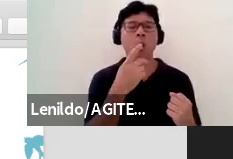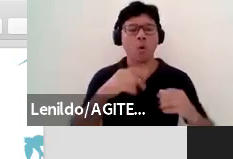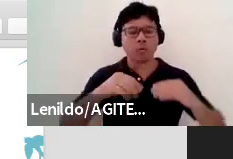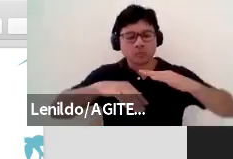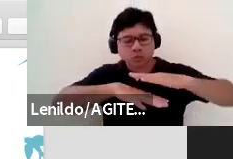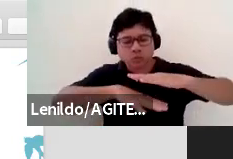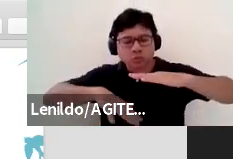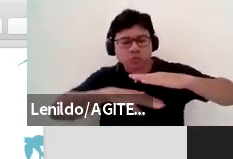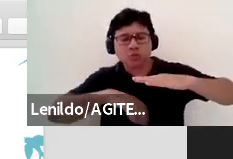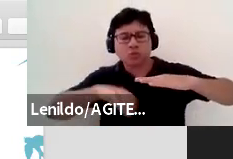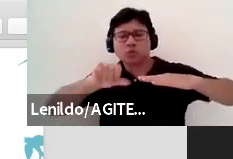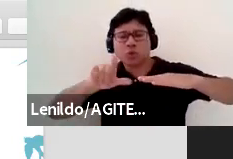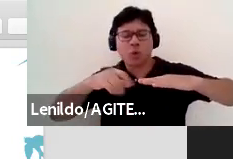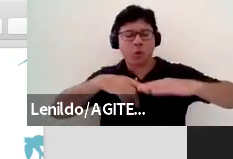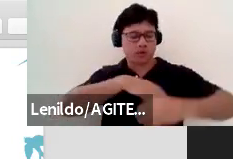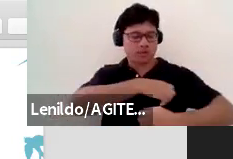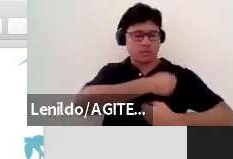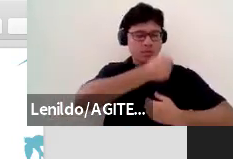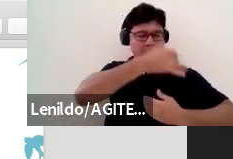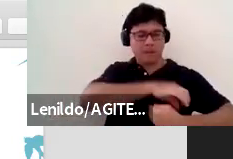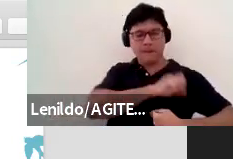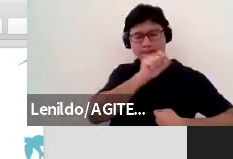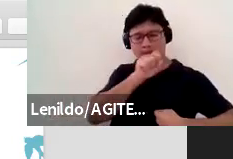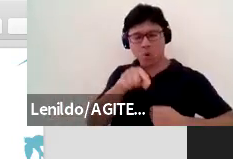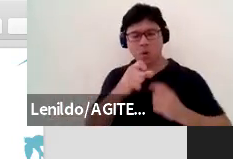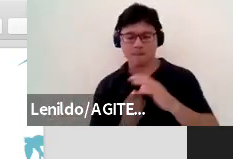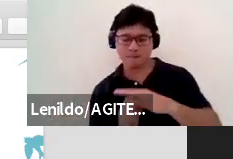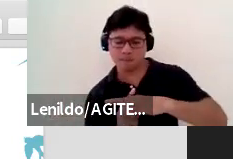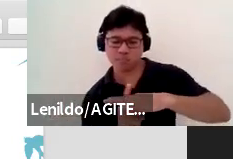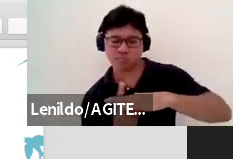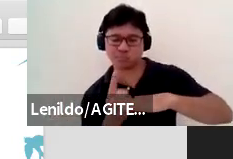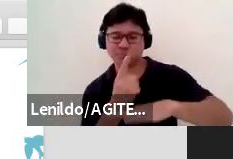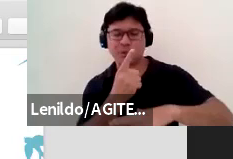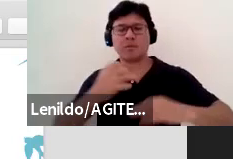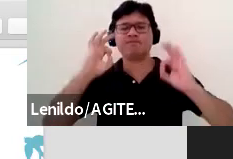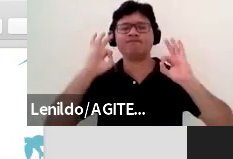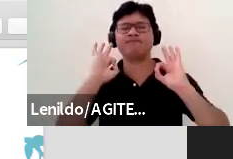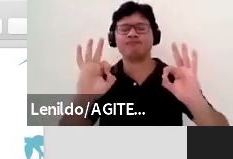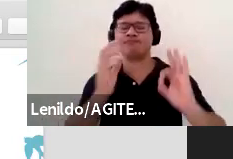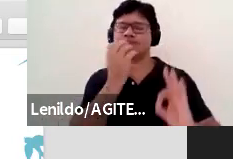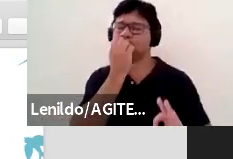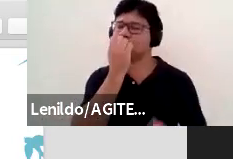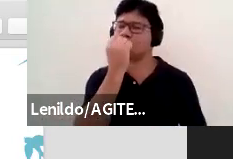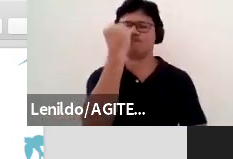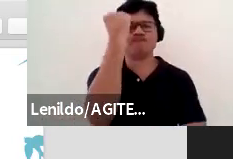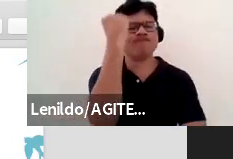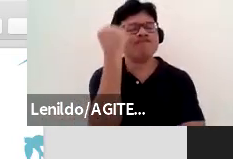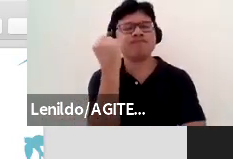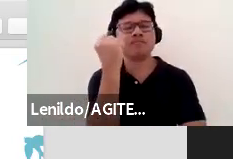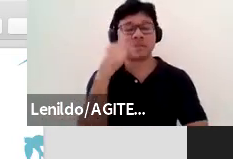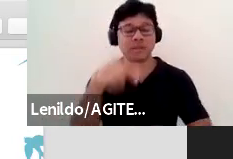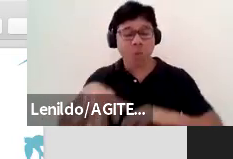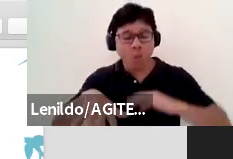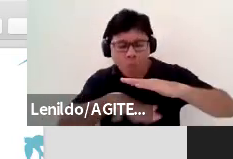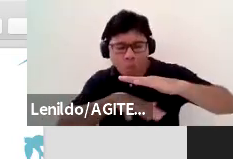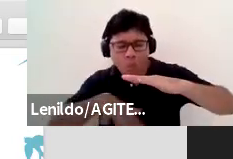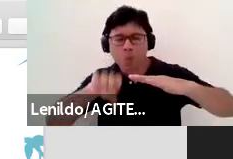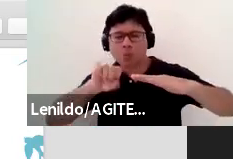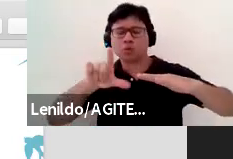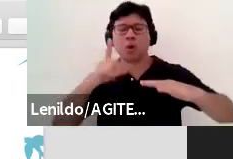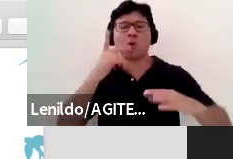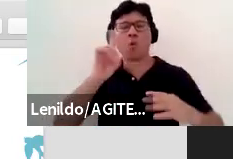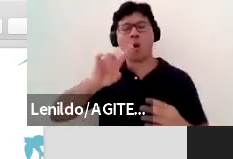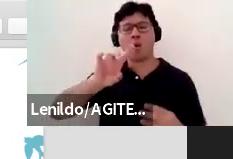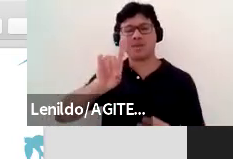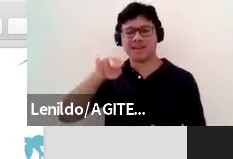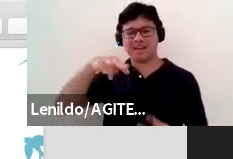que fertilizou de uma forma muito produtiva para todas nós, né? Então, esse solo, esse DNA da PUC,